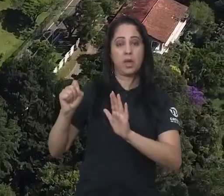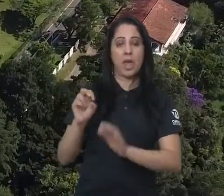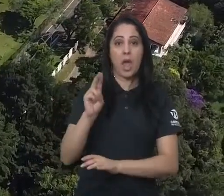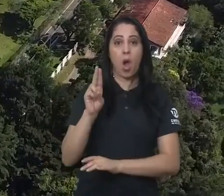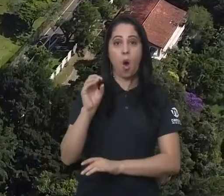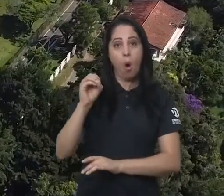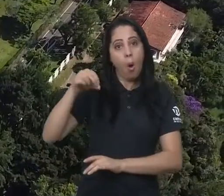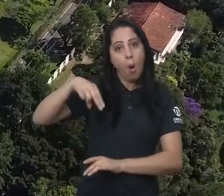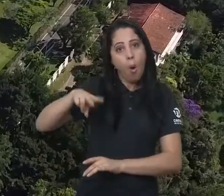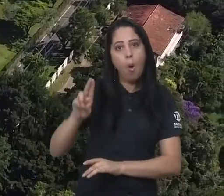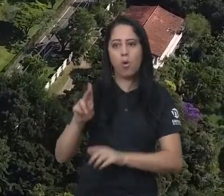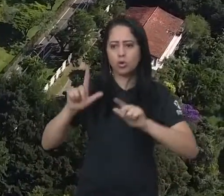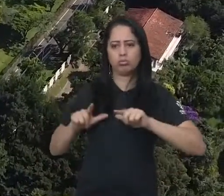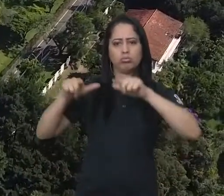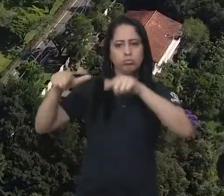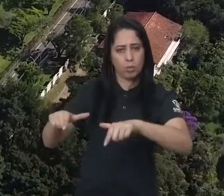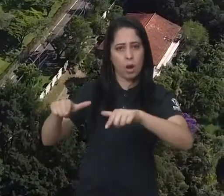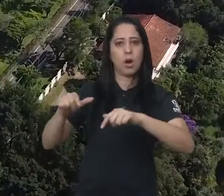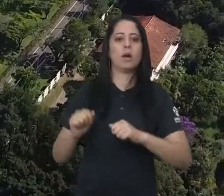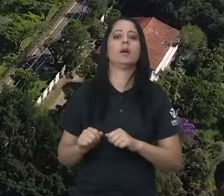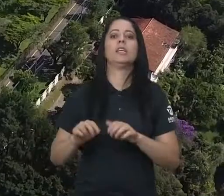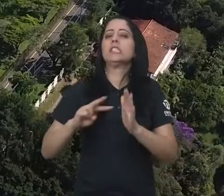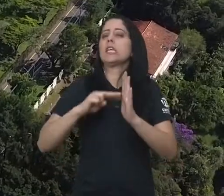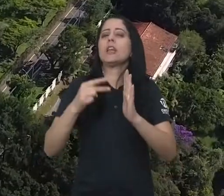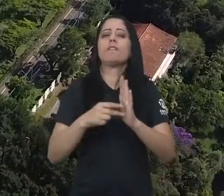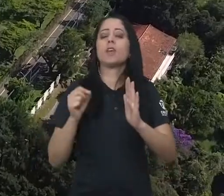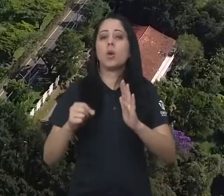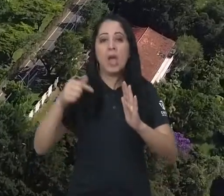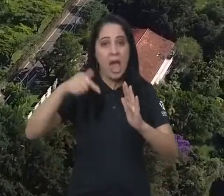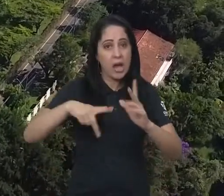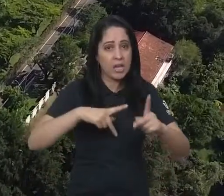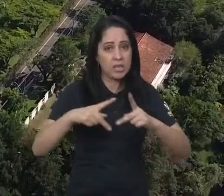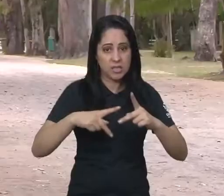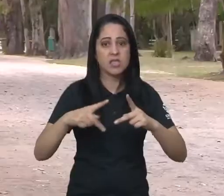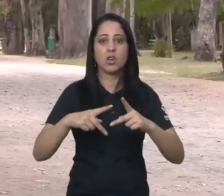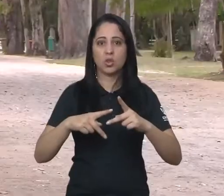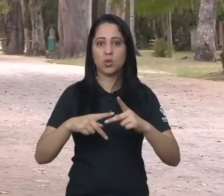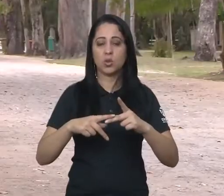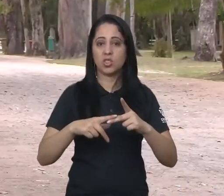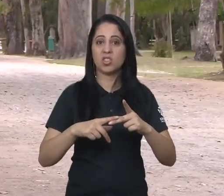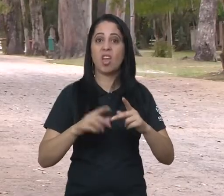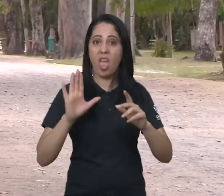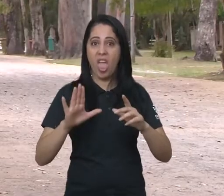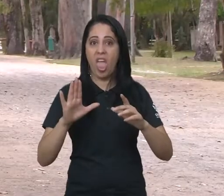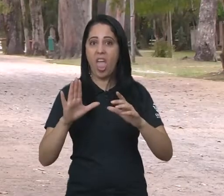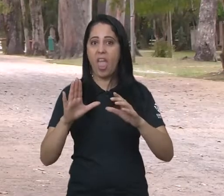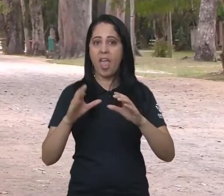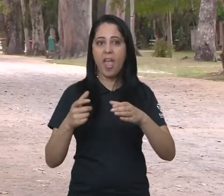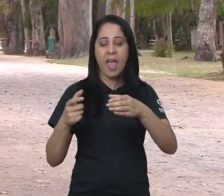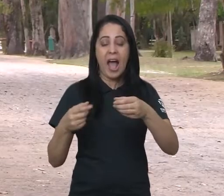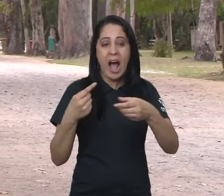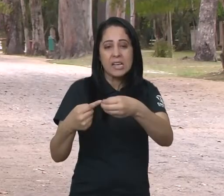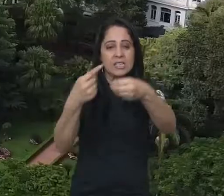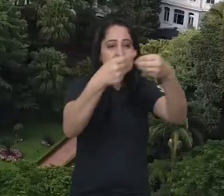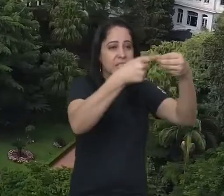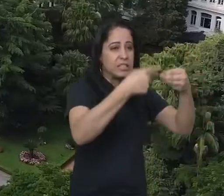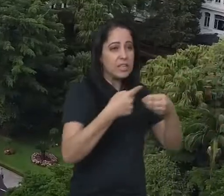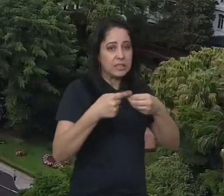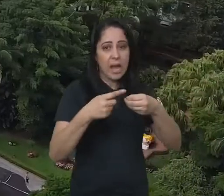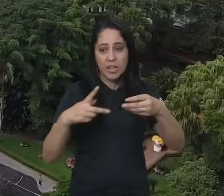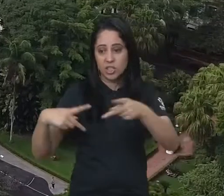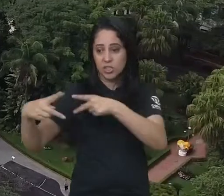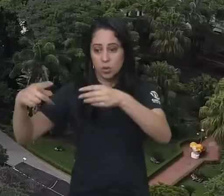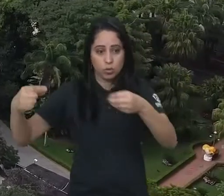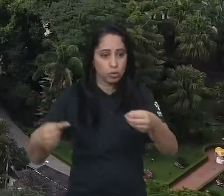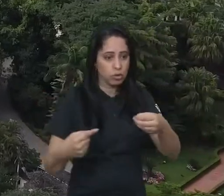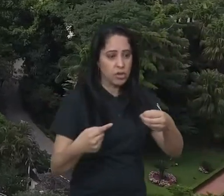pela ONU, a Organização das Nações Unidas, o que significa que São José faz parte do grupo de cidades ao redor do mundo que se destacam